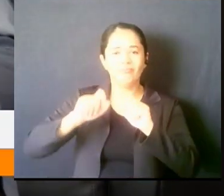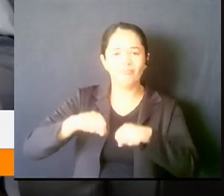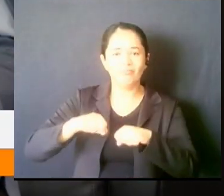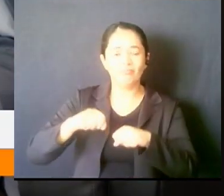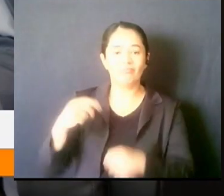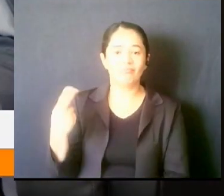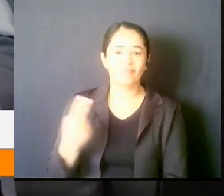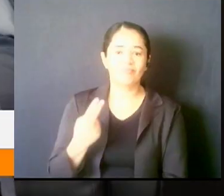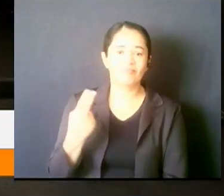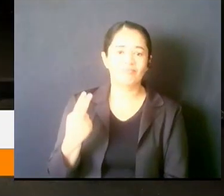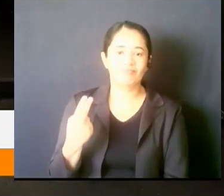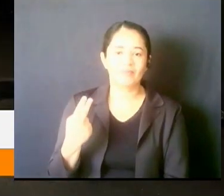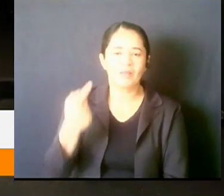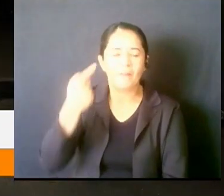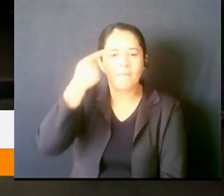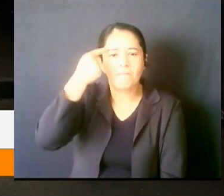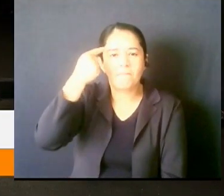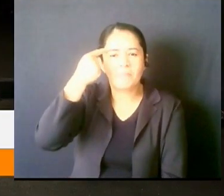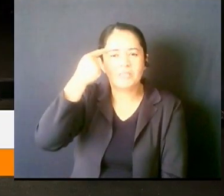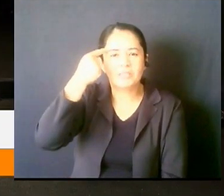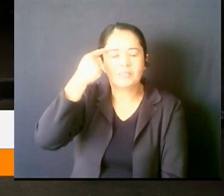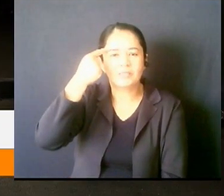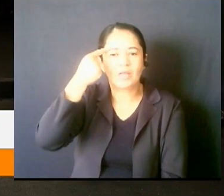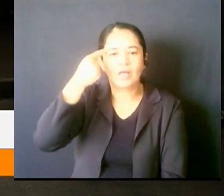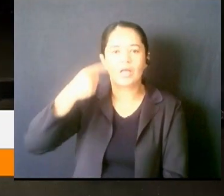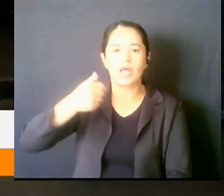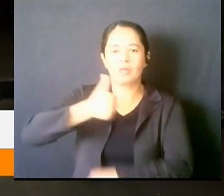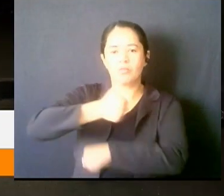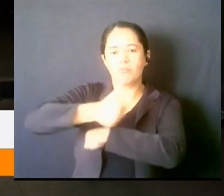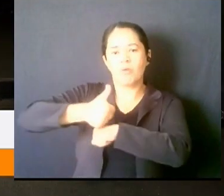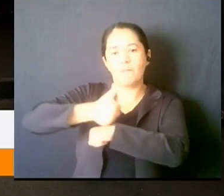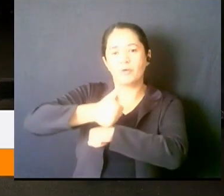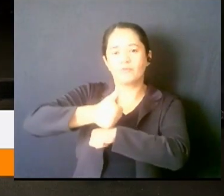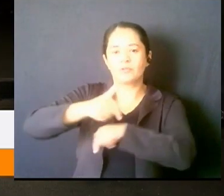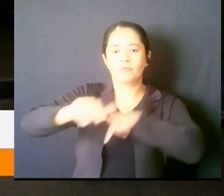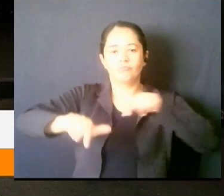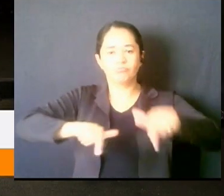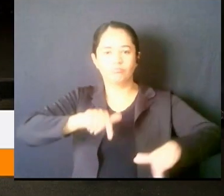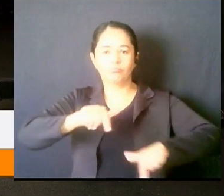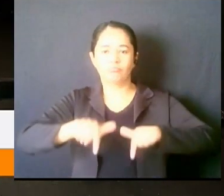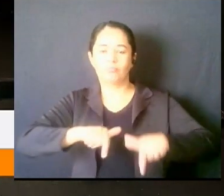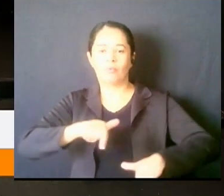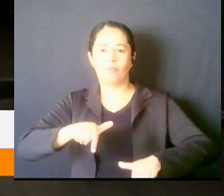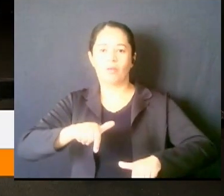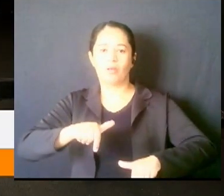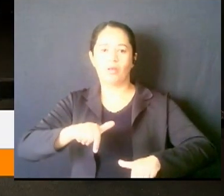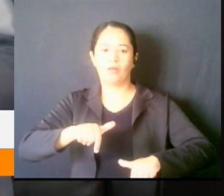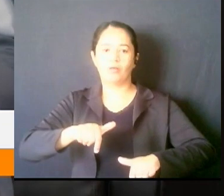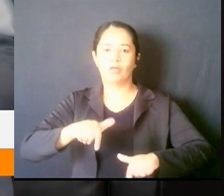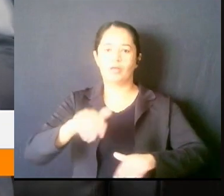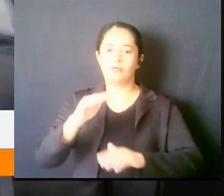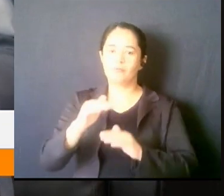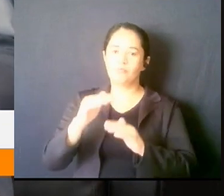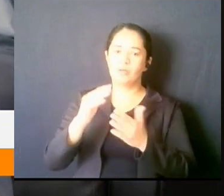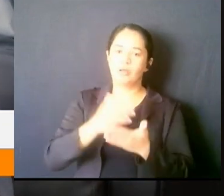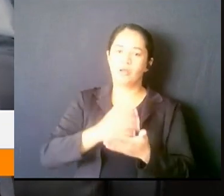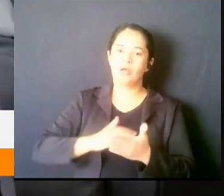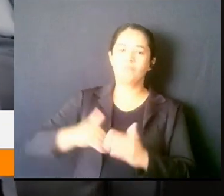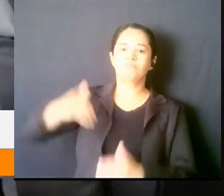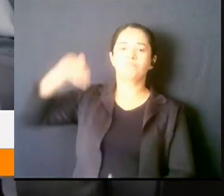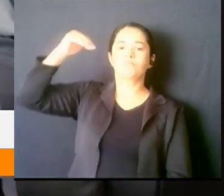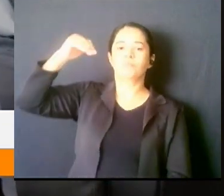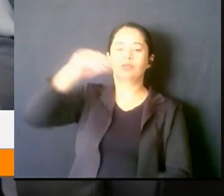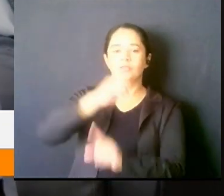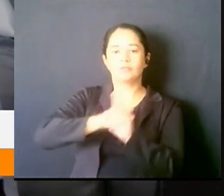pensar em uma carreira, de pensar em um emprego, de pensar em uma ascensão social. Isso está